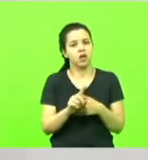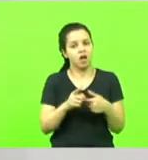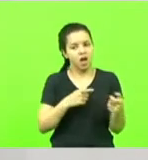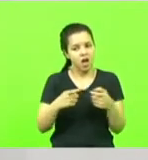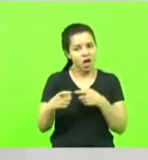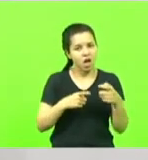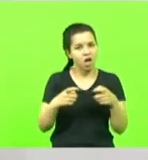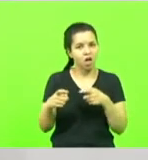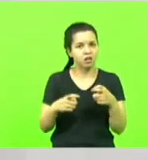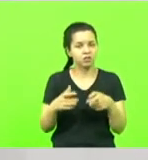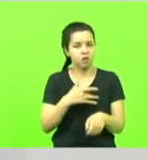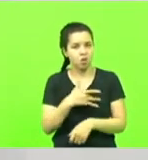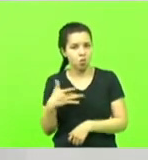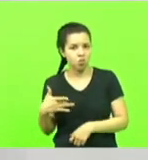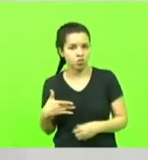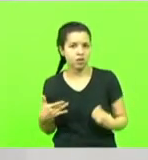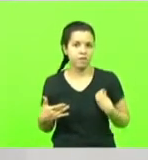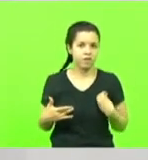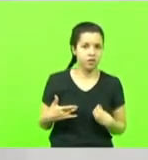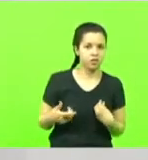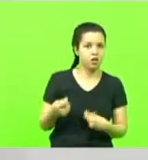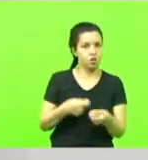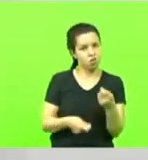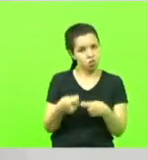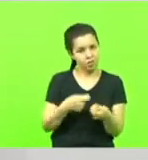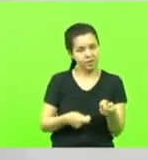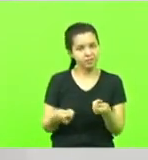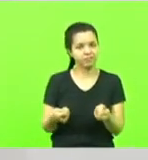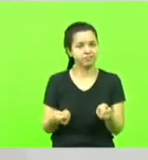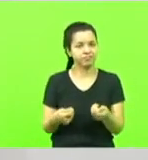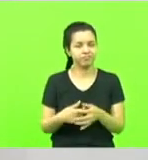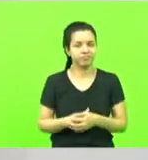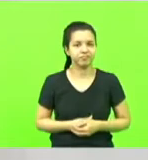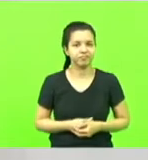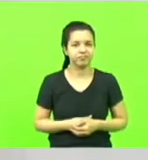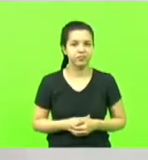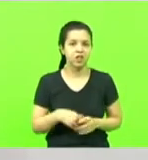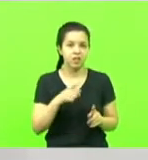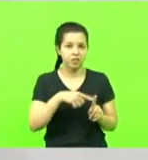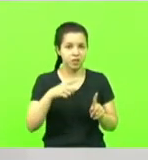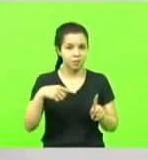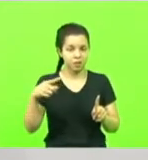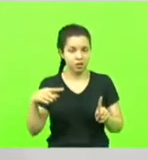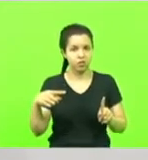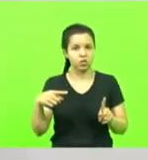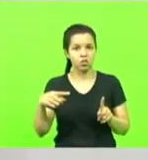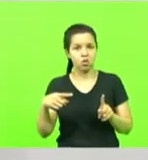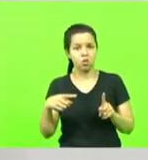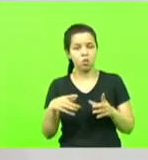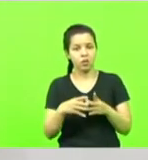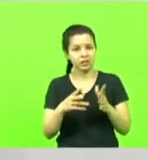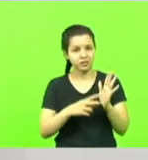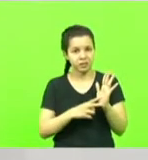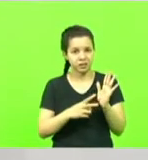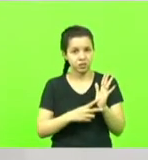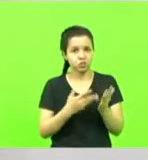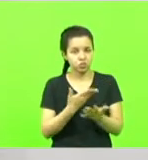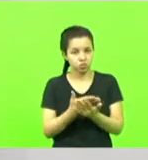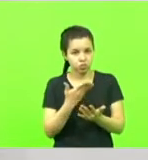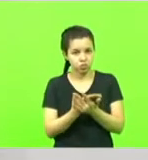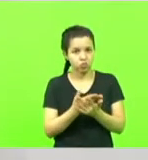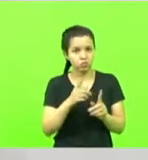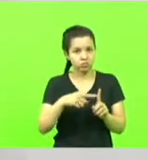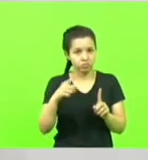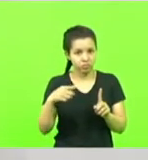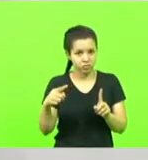a saúde e vida versus a economia. Um levantamento do Departamento Intersindical de Estudos e Estatísticas Socioeconômicas,